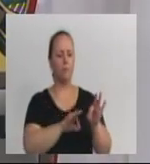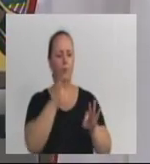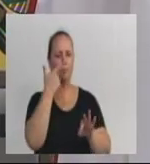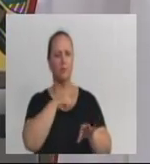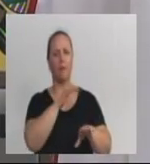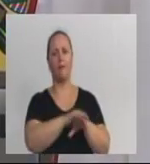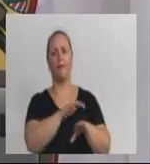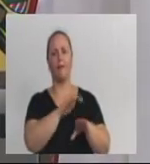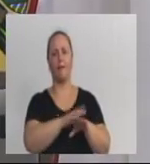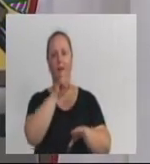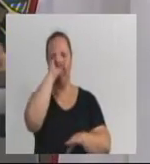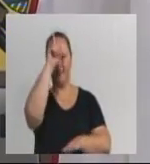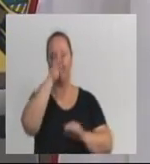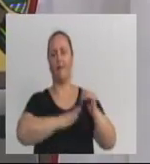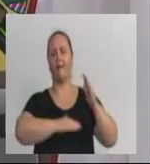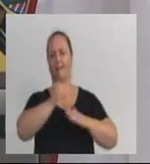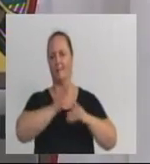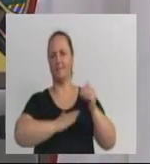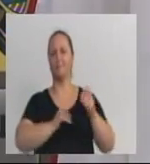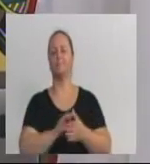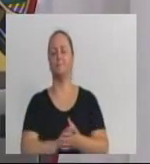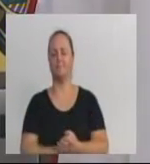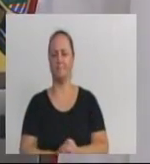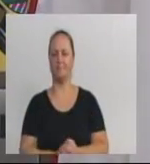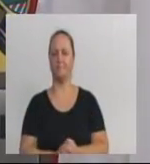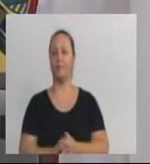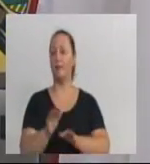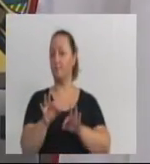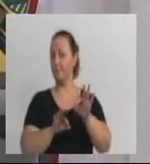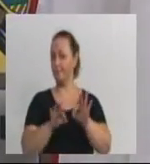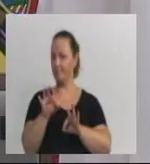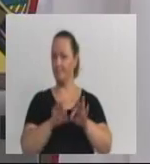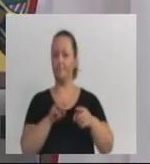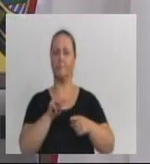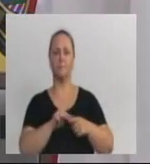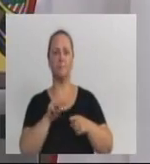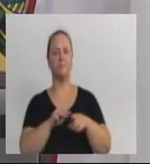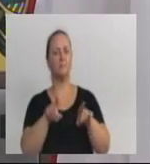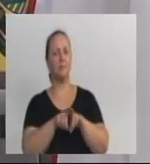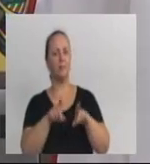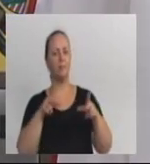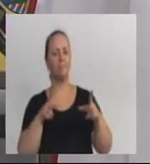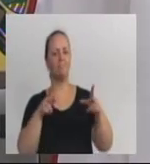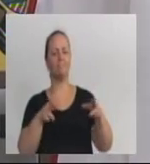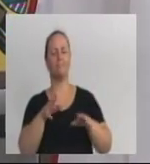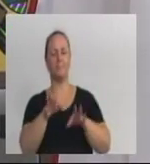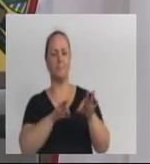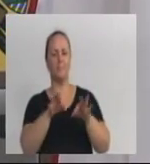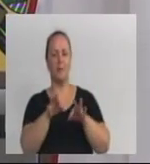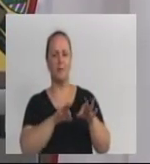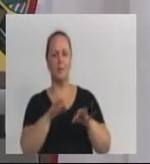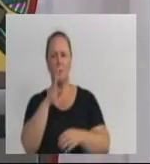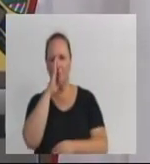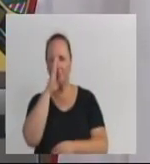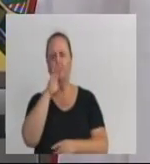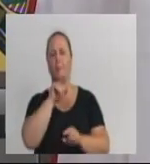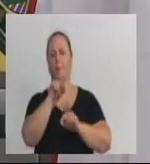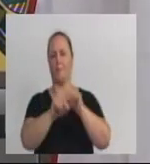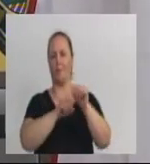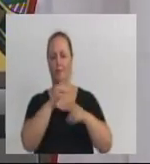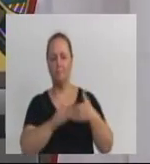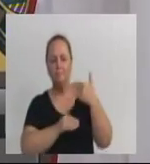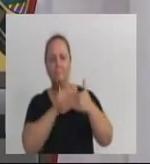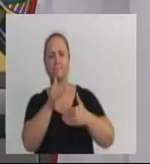ideia. E planejar um município também é planejar, e principalmente, a sua questão do desenvolvimento econômico.